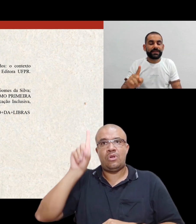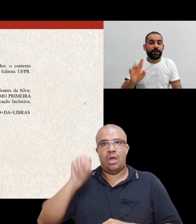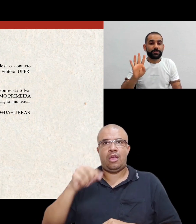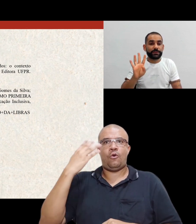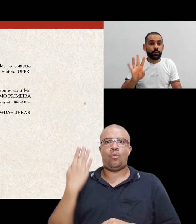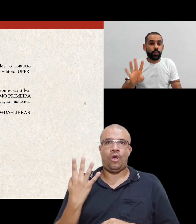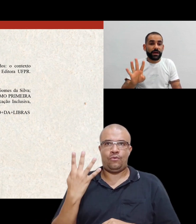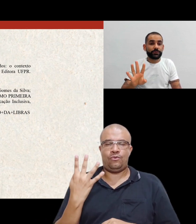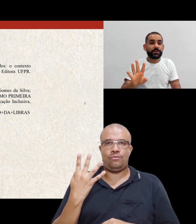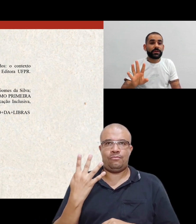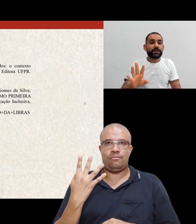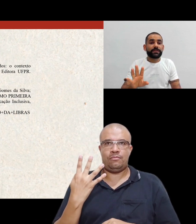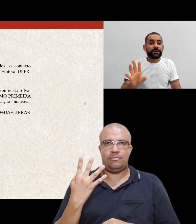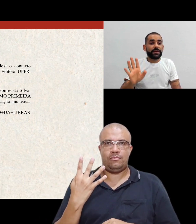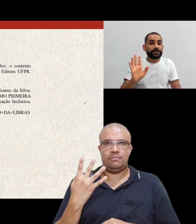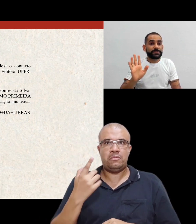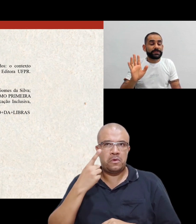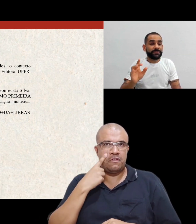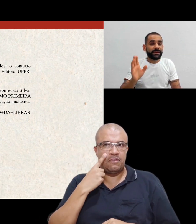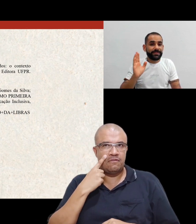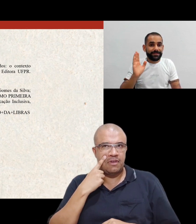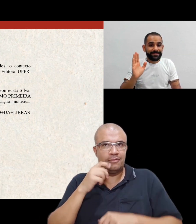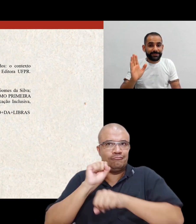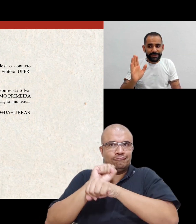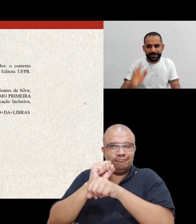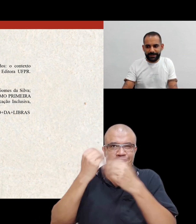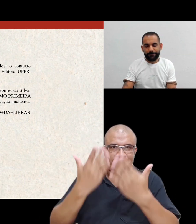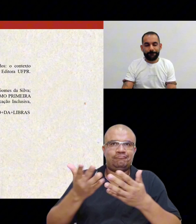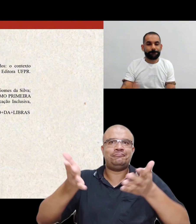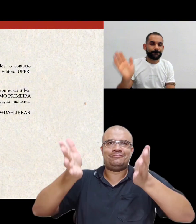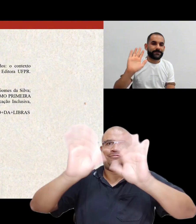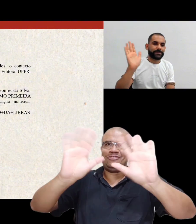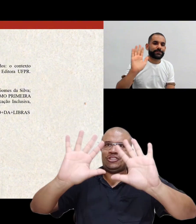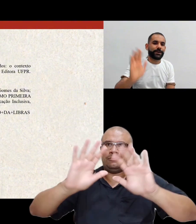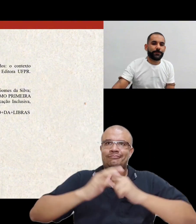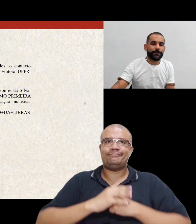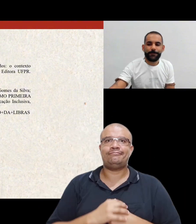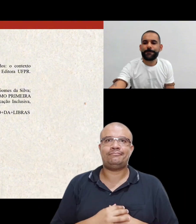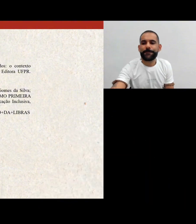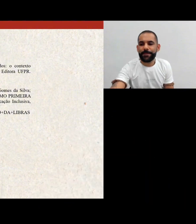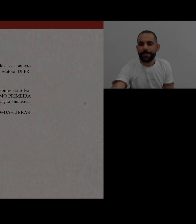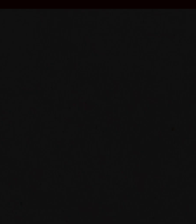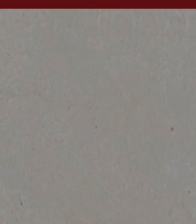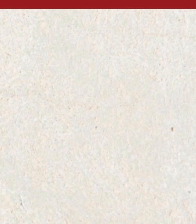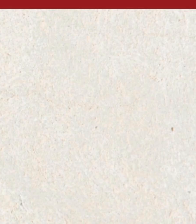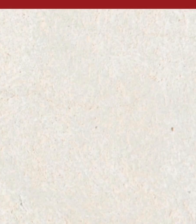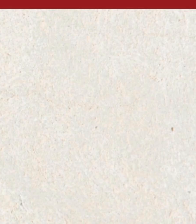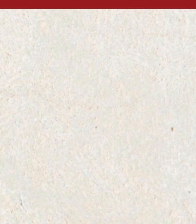unidade, que é a unidade 4, e a gente se vê já já. Tchau!